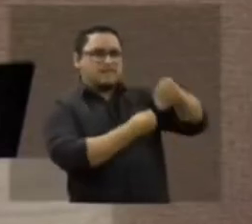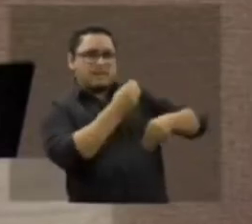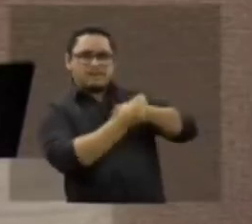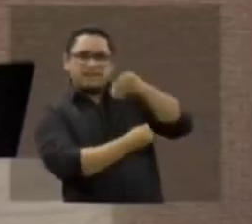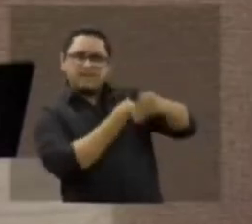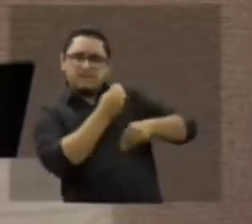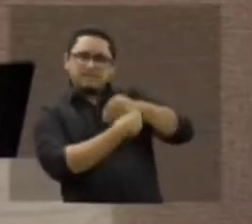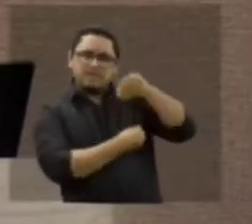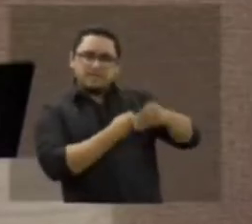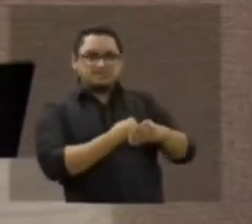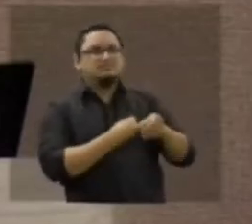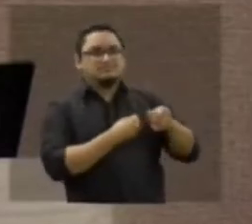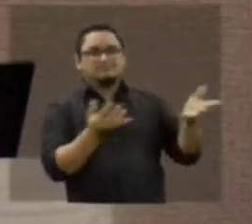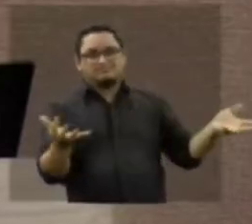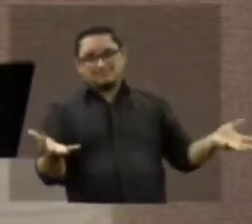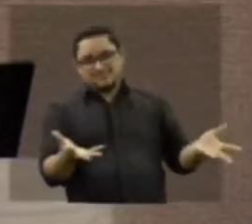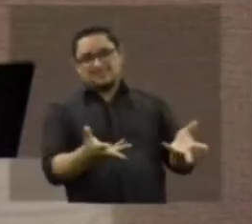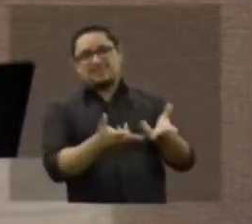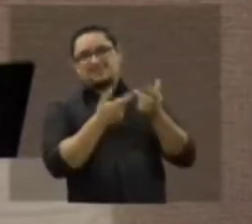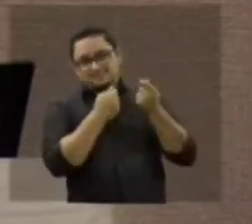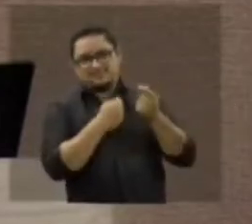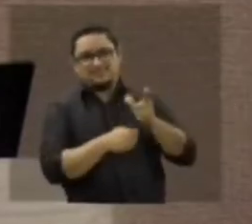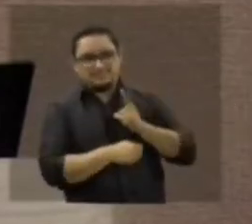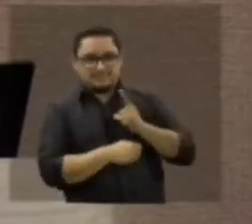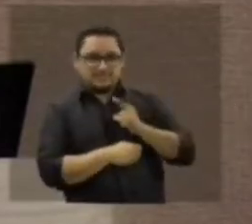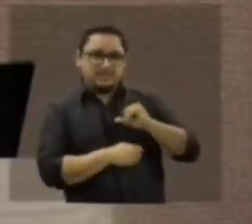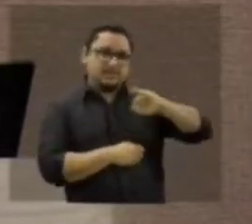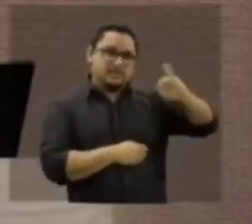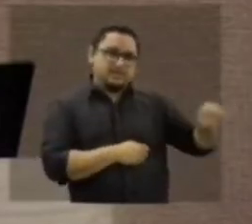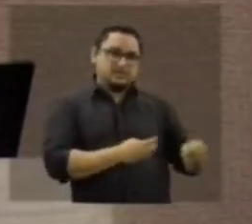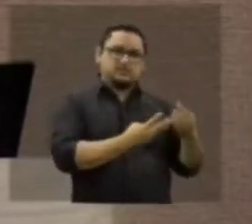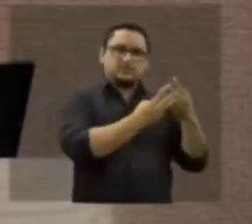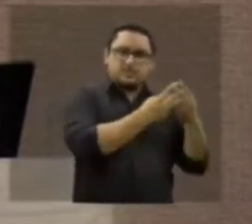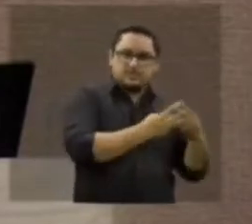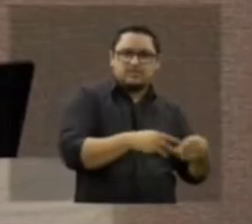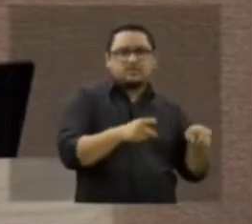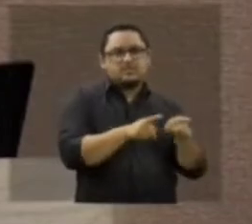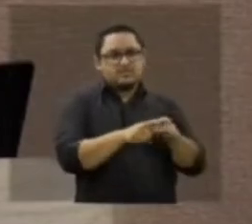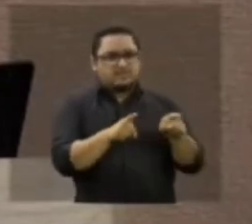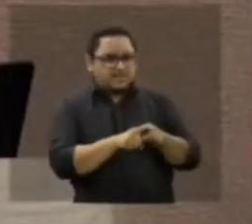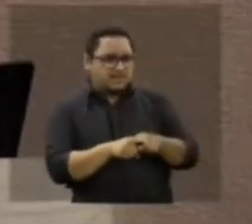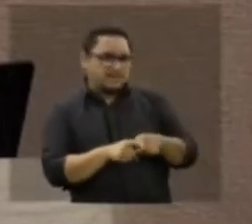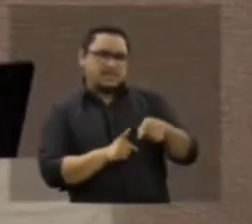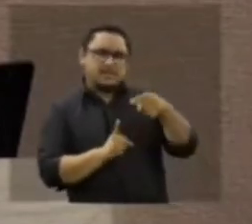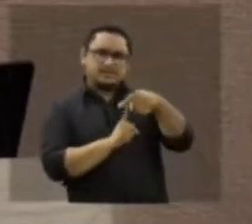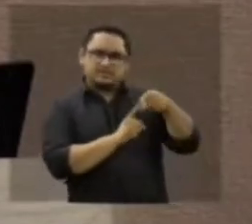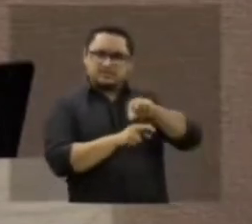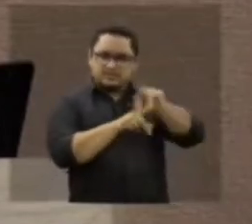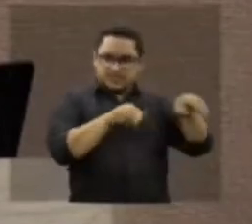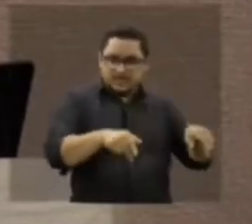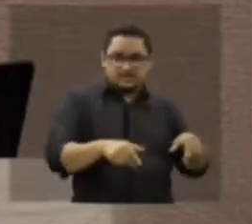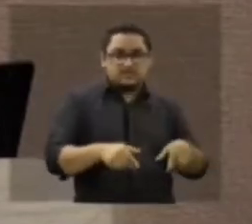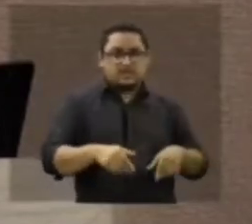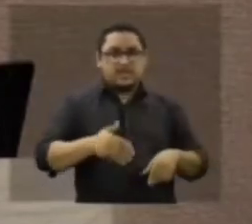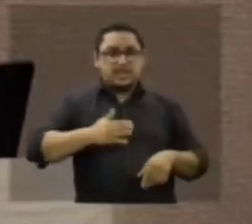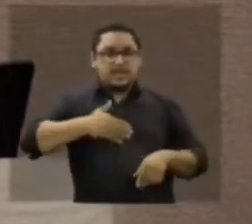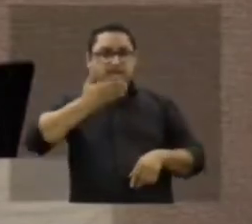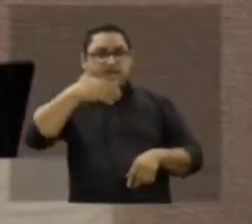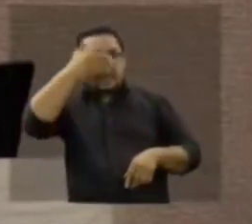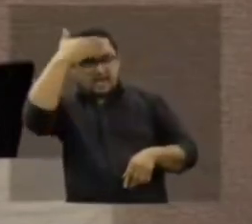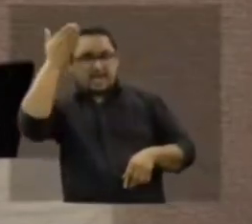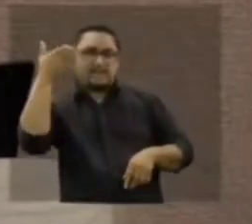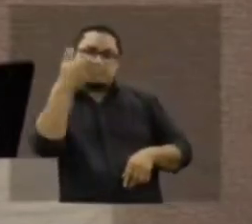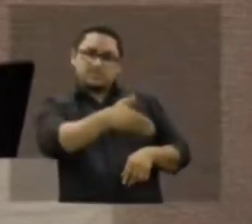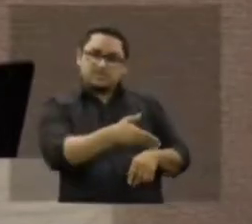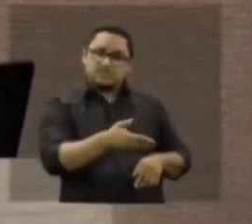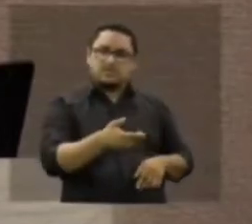refletem a rica diversidade da humanidade judeus e vários de várias origens cidadãos árabes israelenses